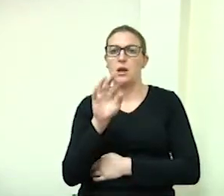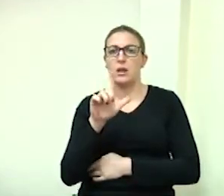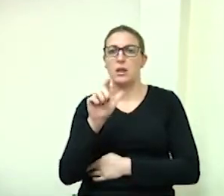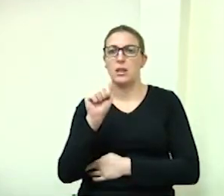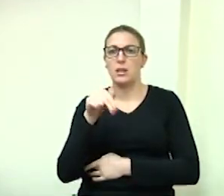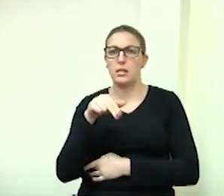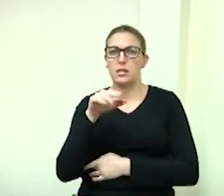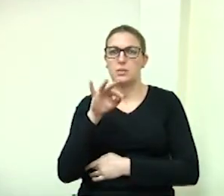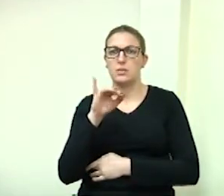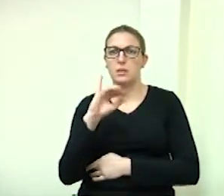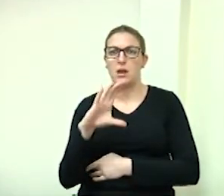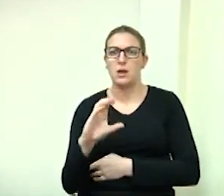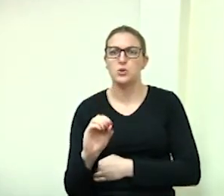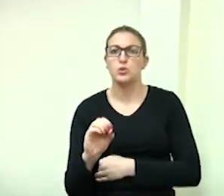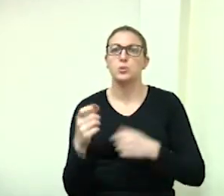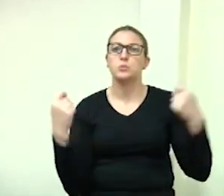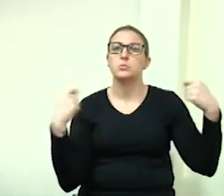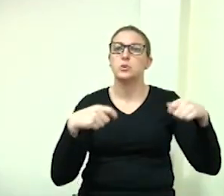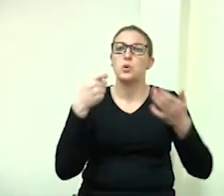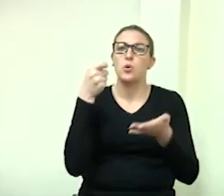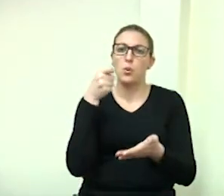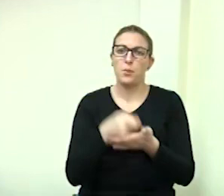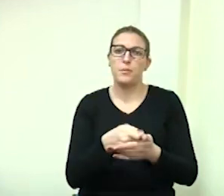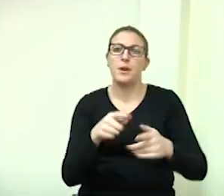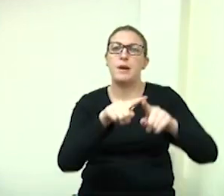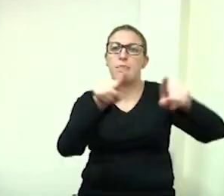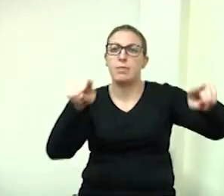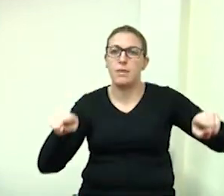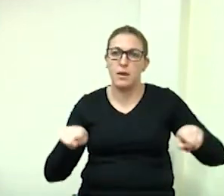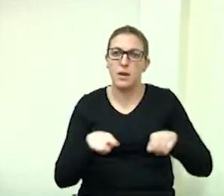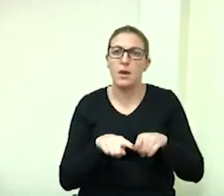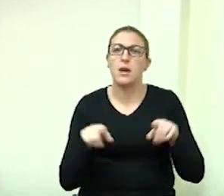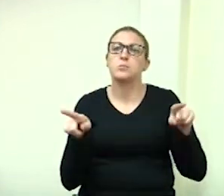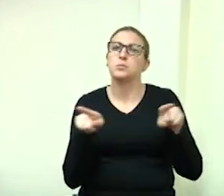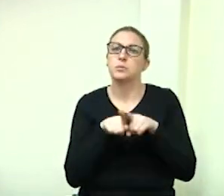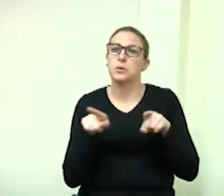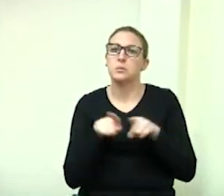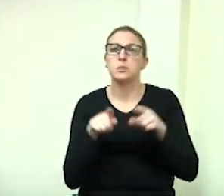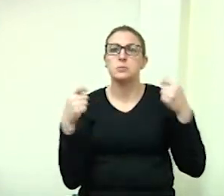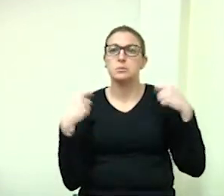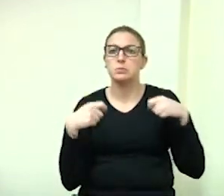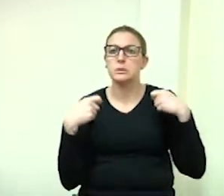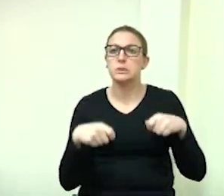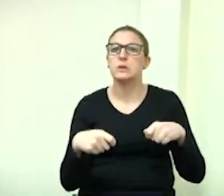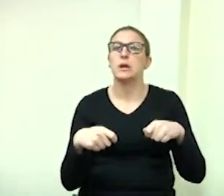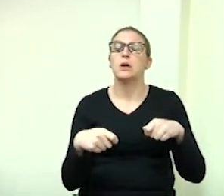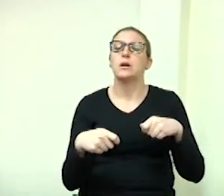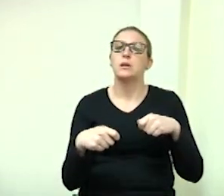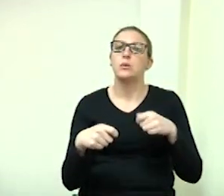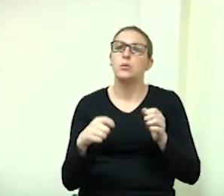quilômetro 7 barragem da corçã tiveram que fazer todo o investimento para energia